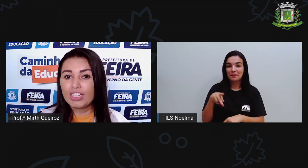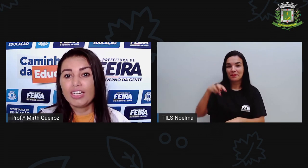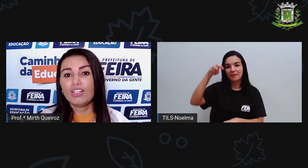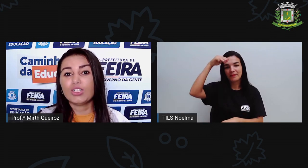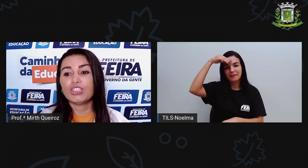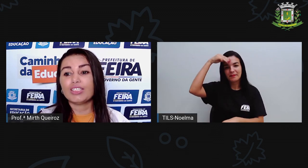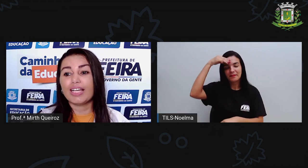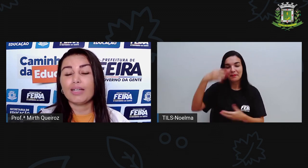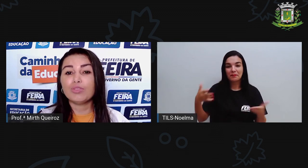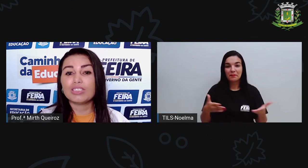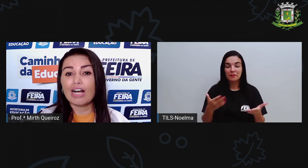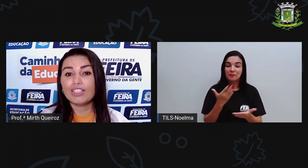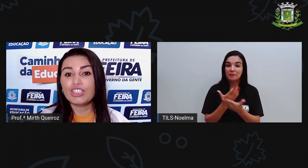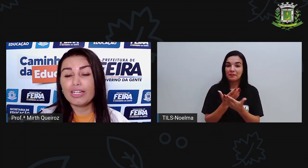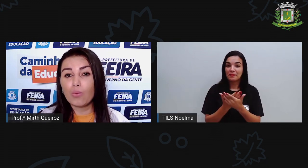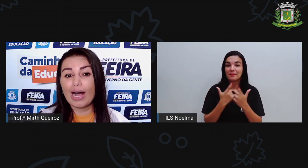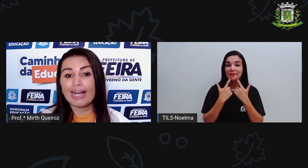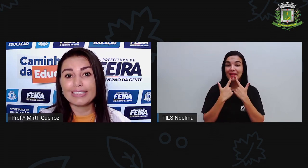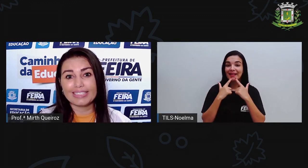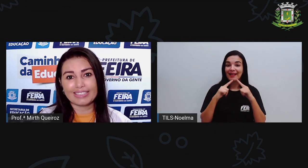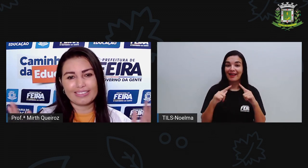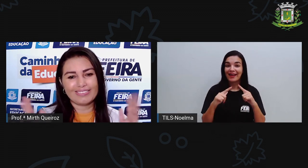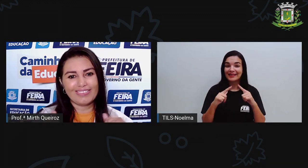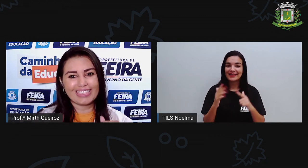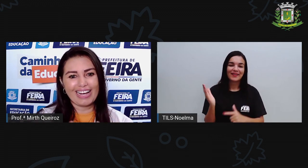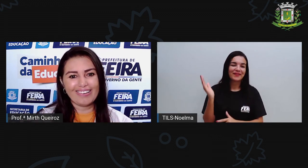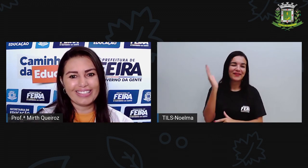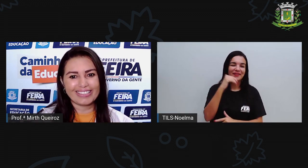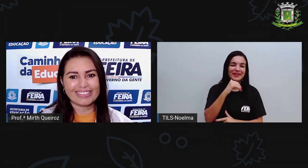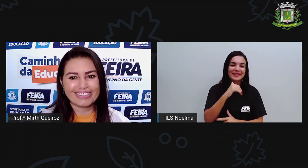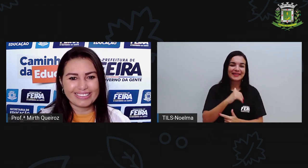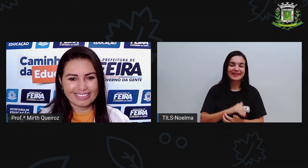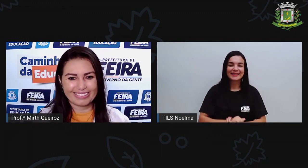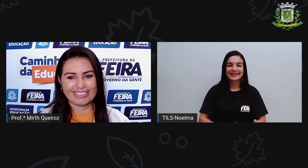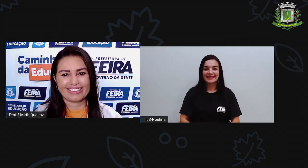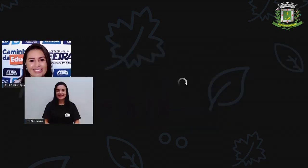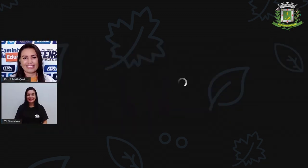Mith e hoje nós teremos aula de linguagem. Vamos à aula?